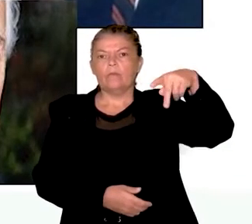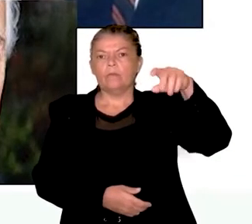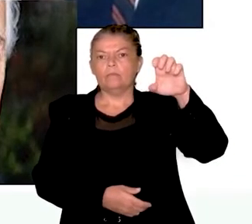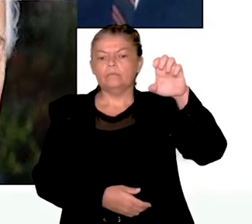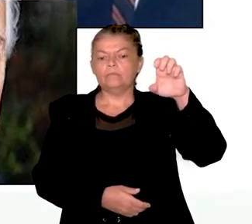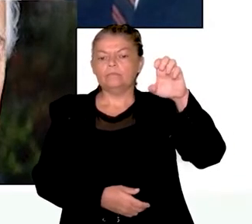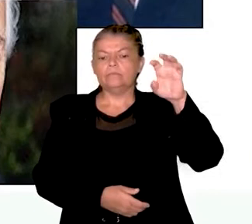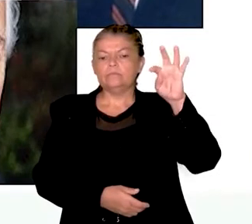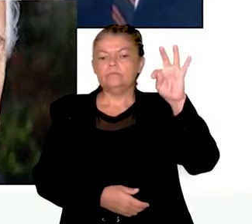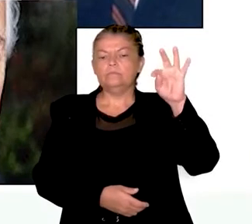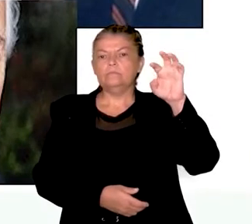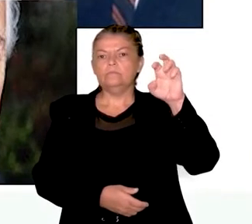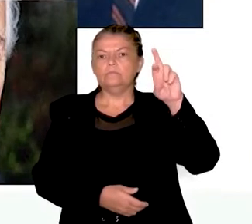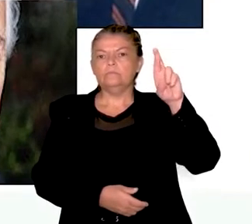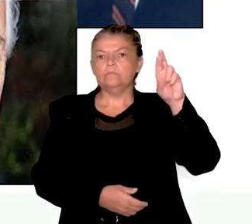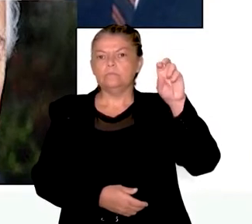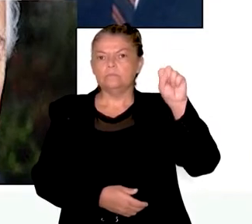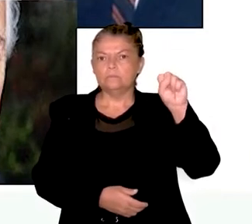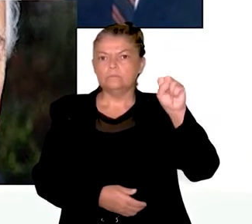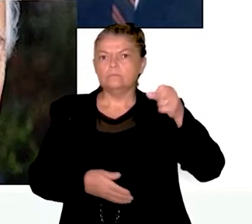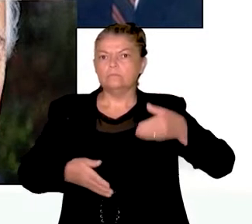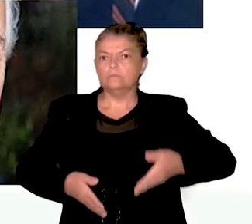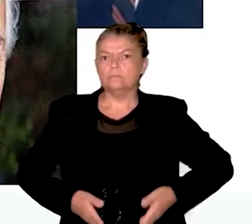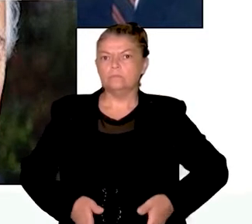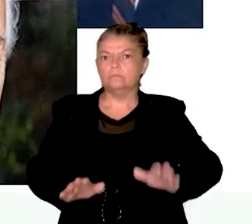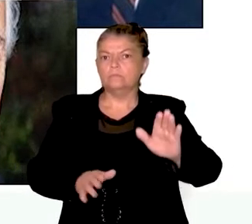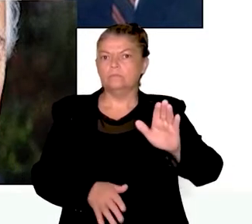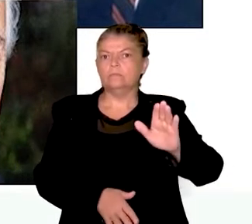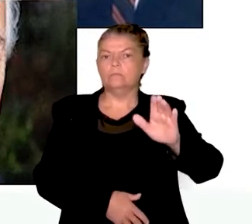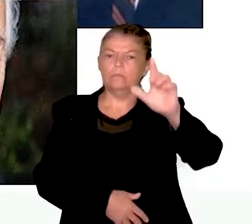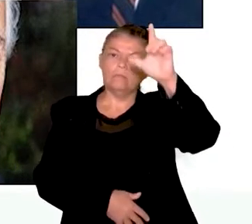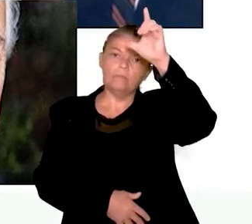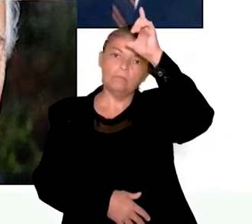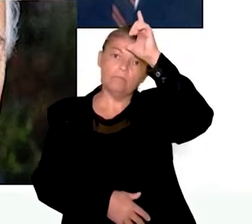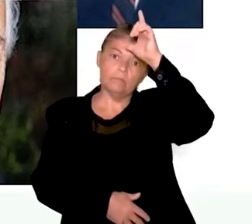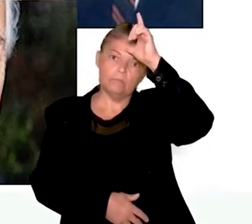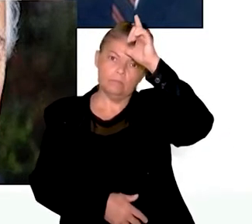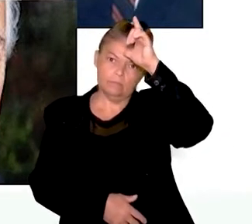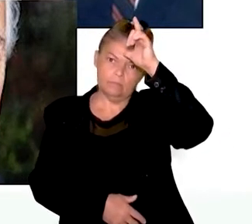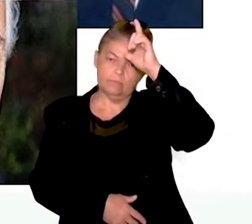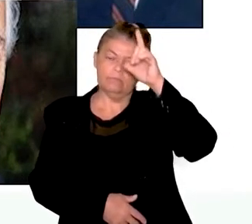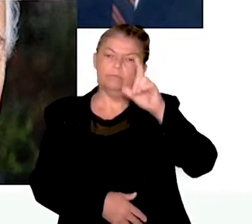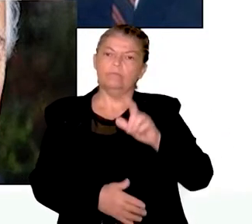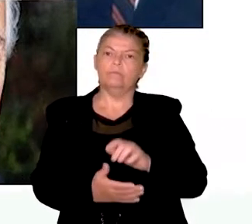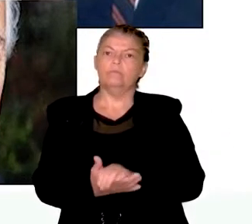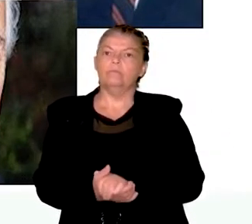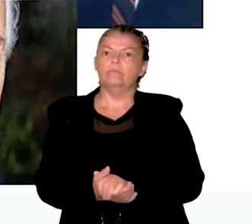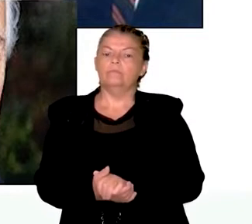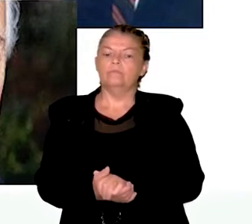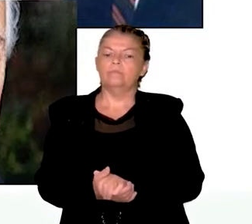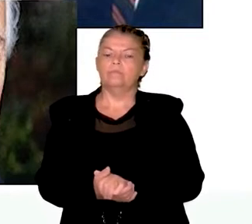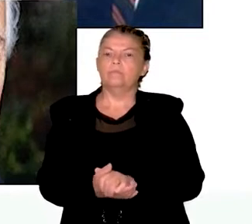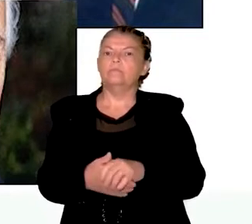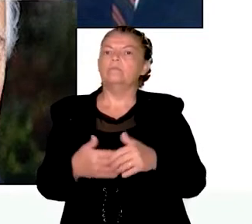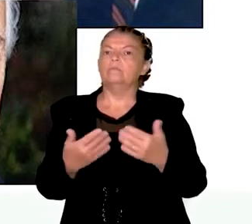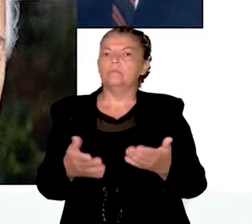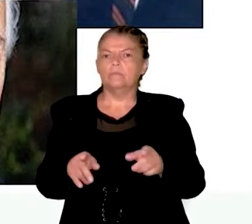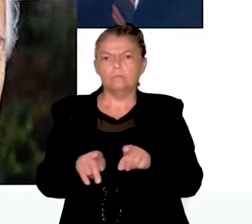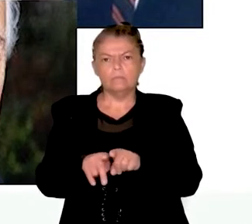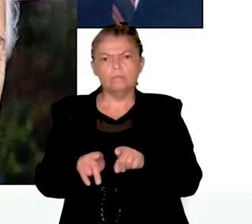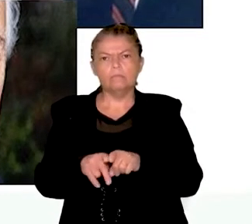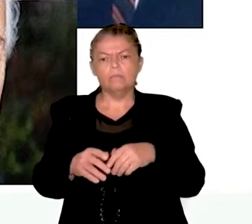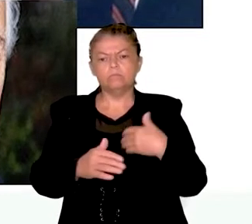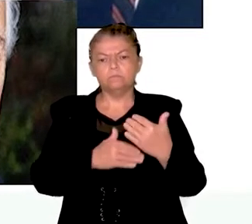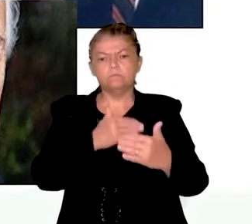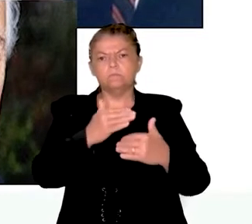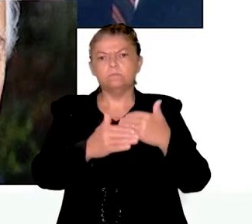alemão e faleceu em 2002, ele é de 1916 e faleceu em 2002. Peters também desenvolveu uma